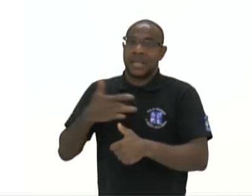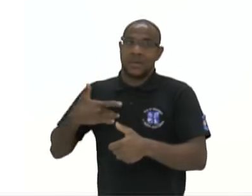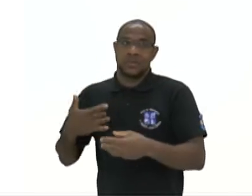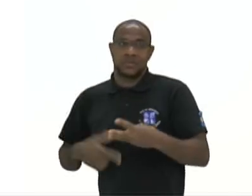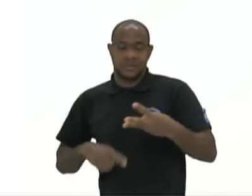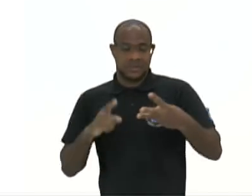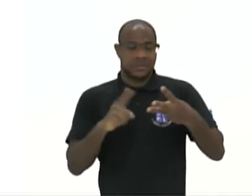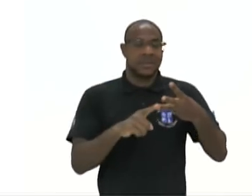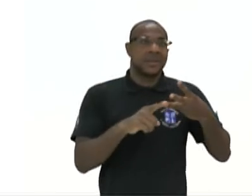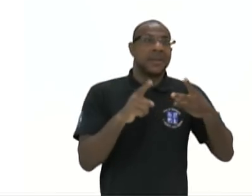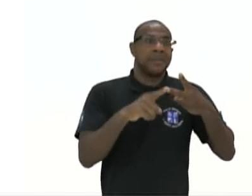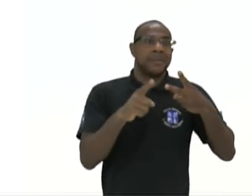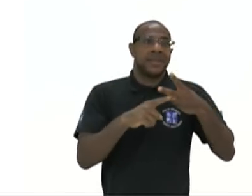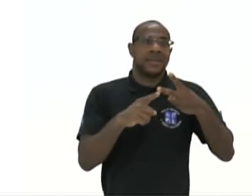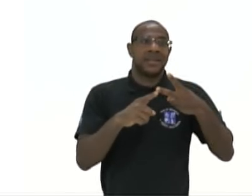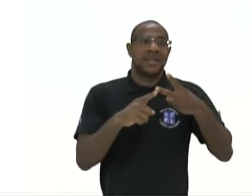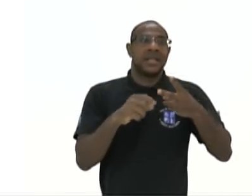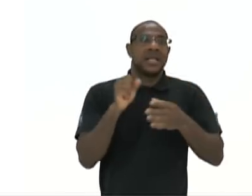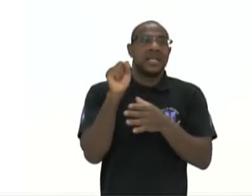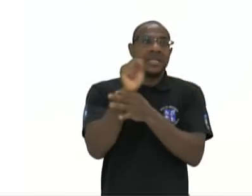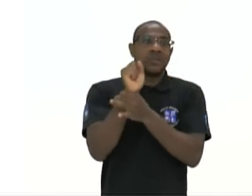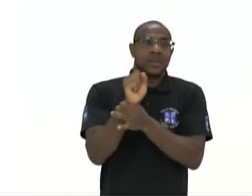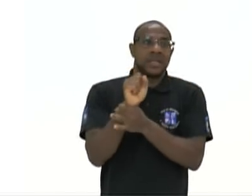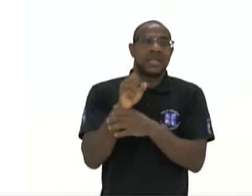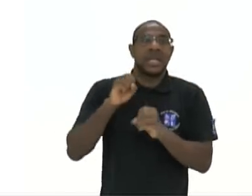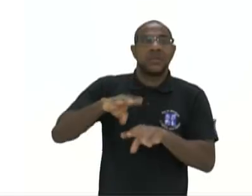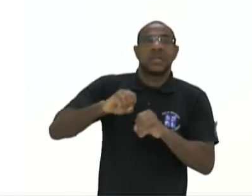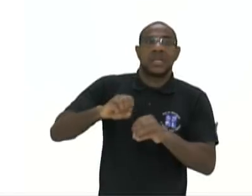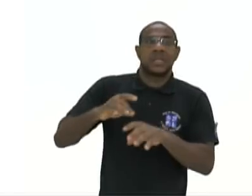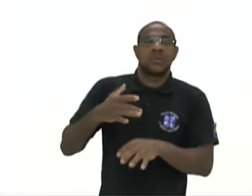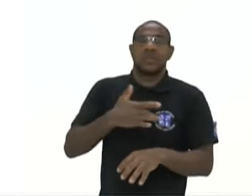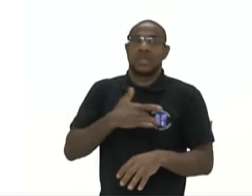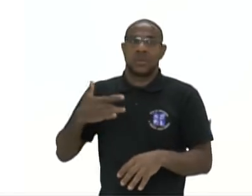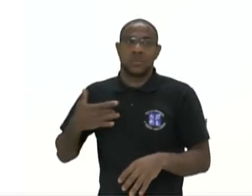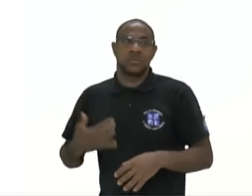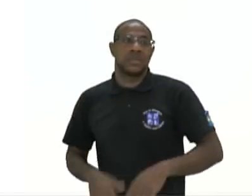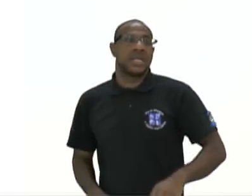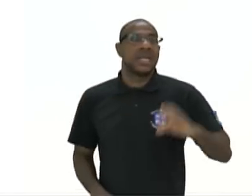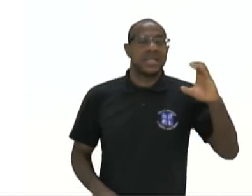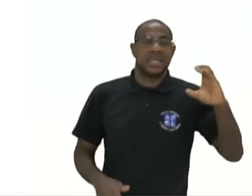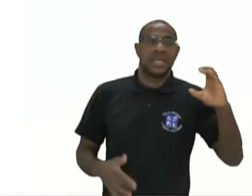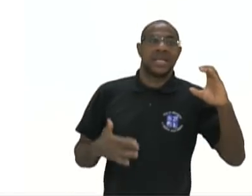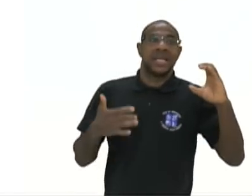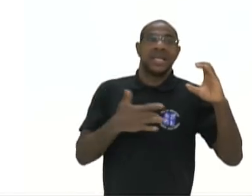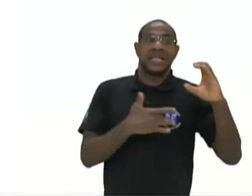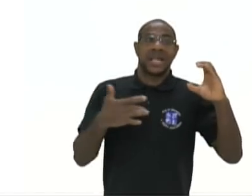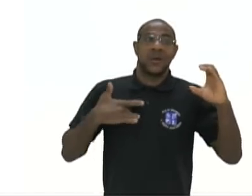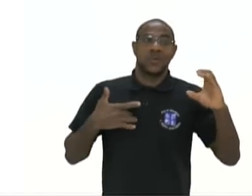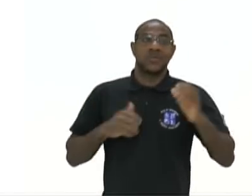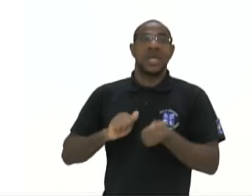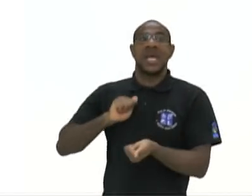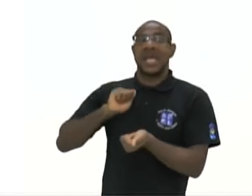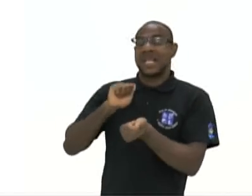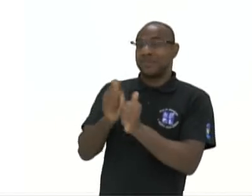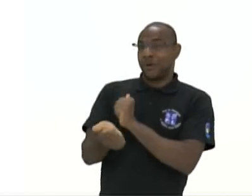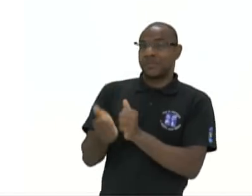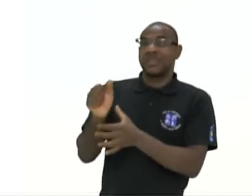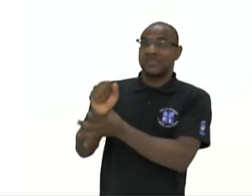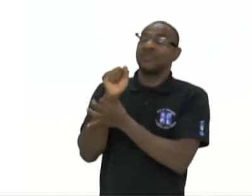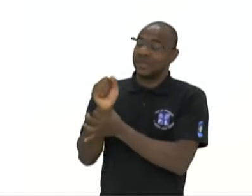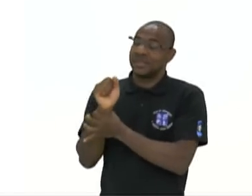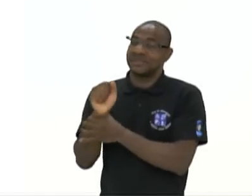saúde. Ou letra C, saúde, esporte e segurança. Essa é fácil, só um tempinho